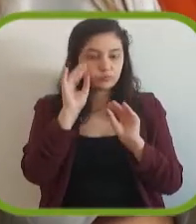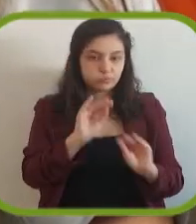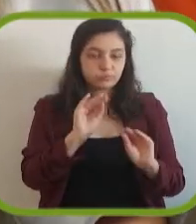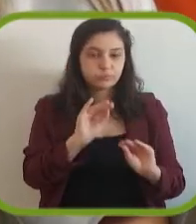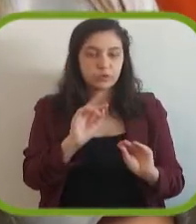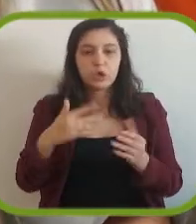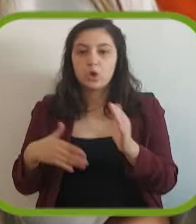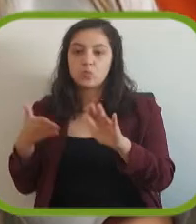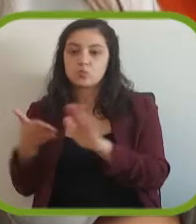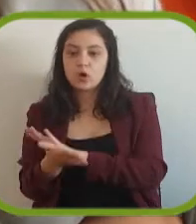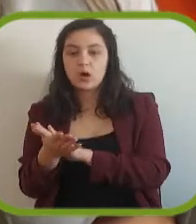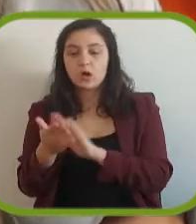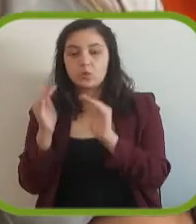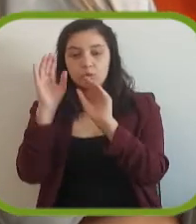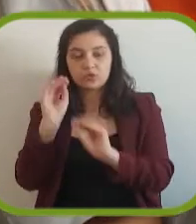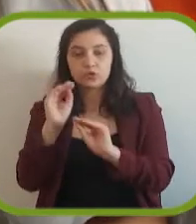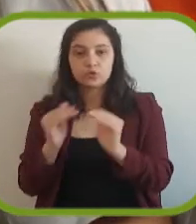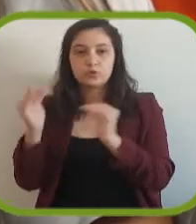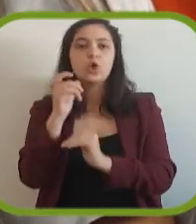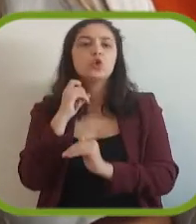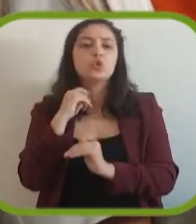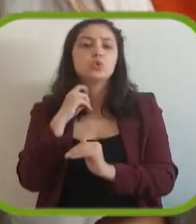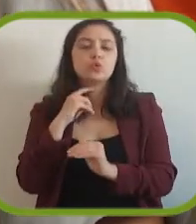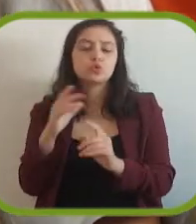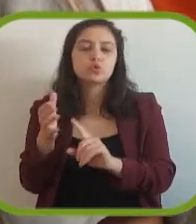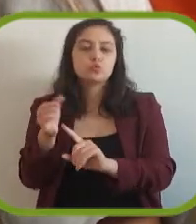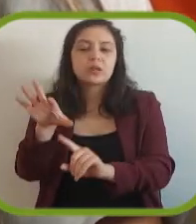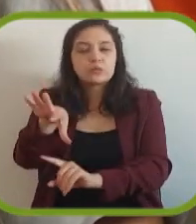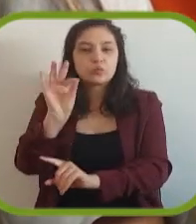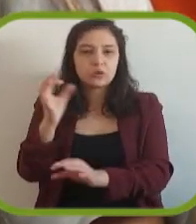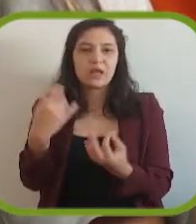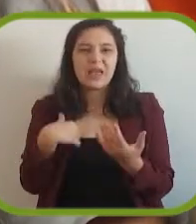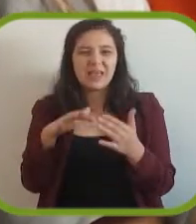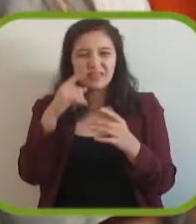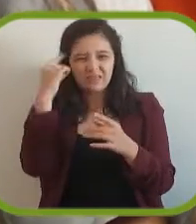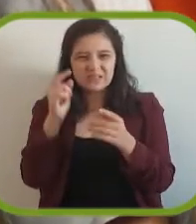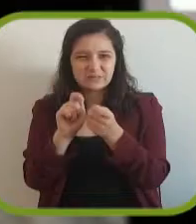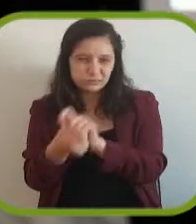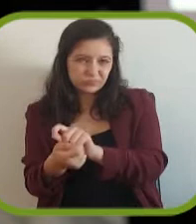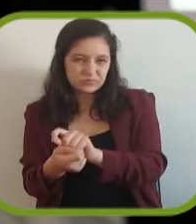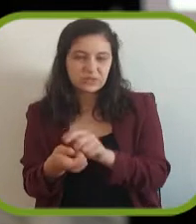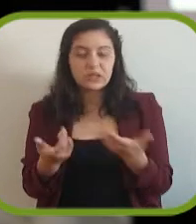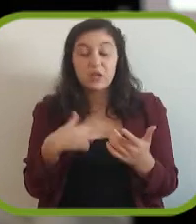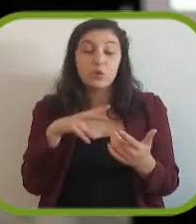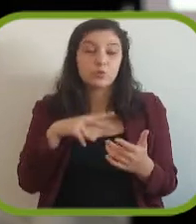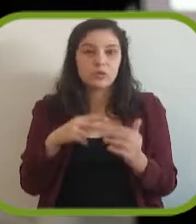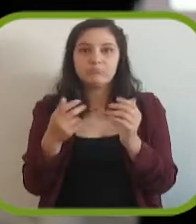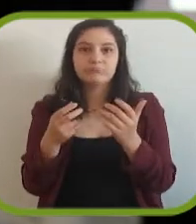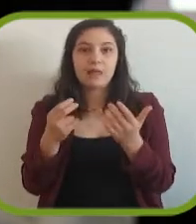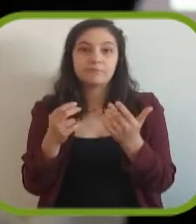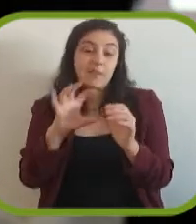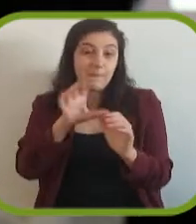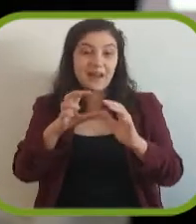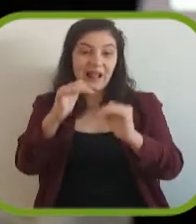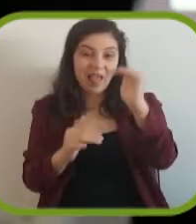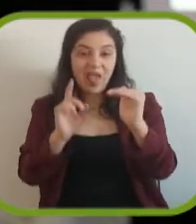superior e a faculdade e o curso que são escolhidos. É difícil contrariar esta tendência? Sendo Portugal ainda um país